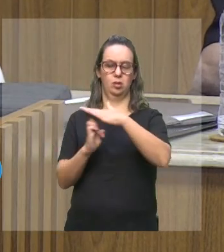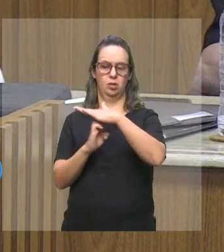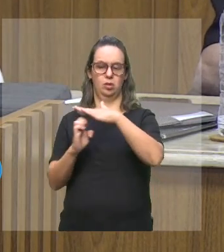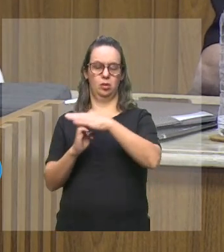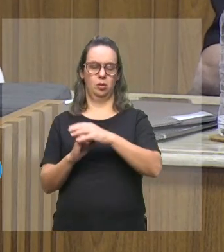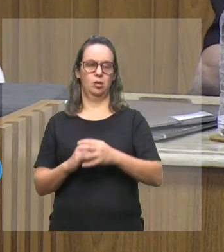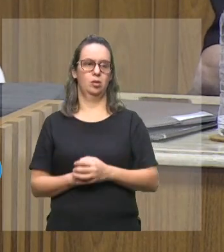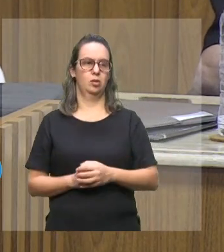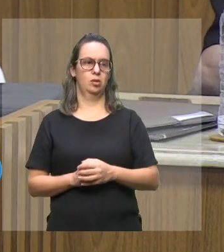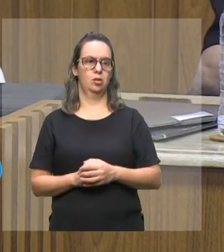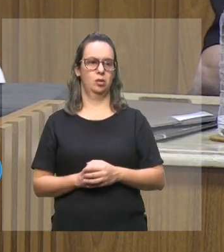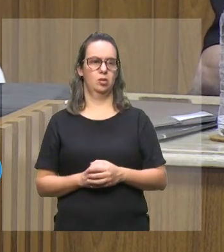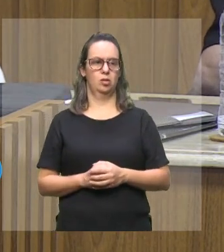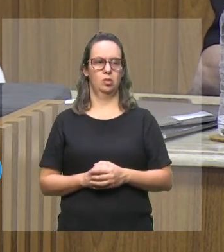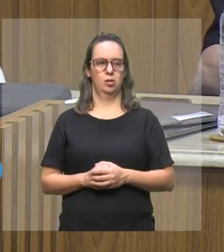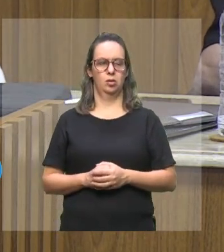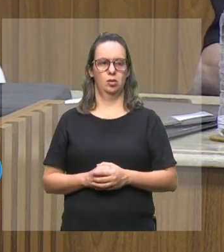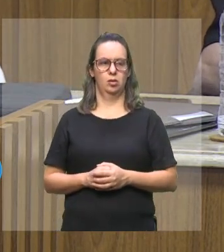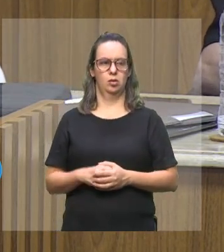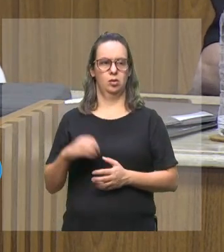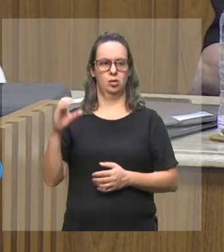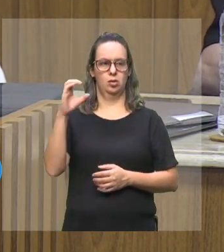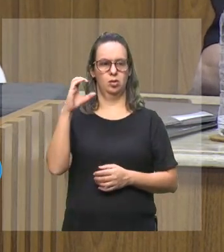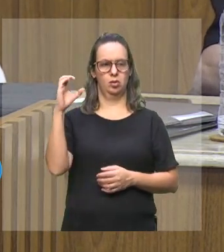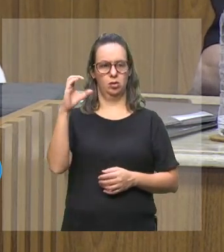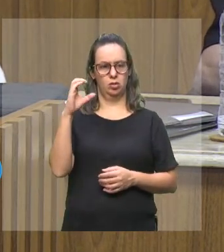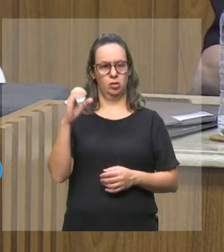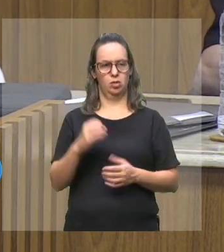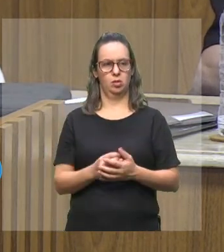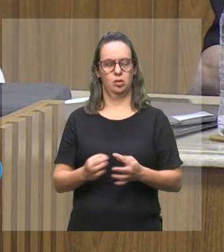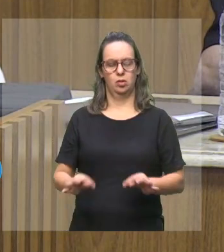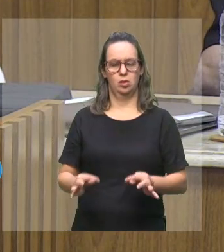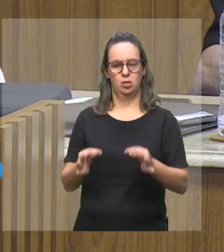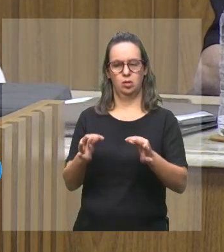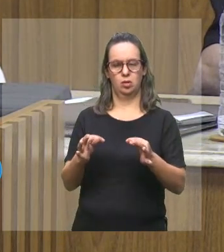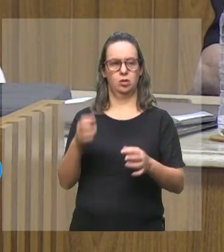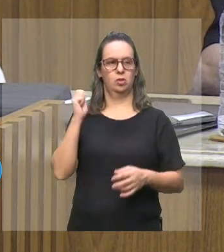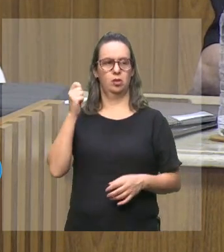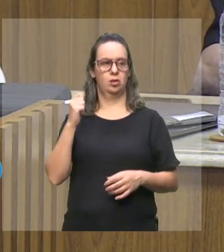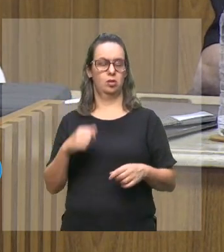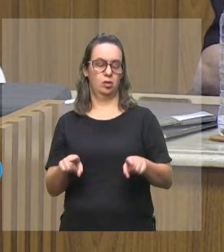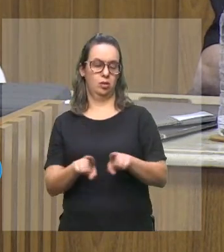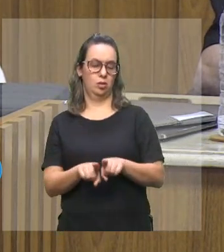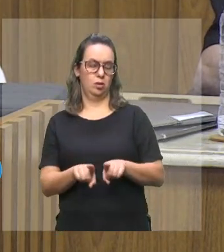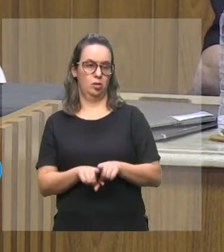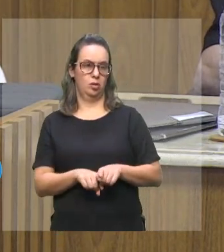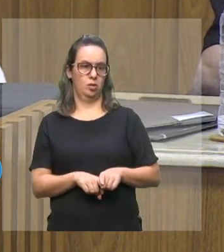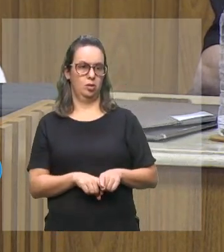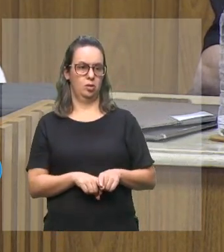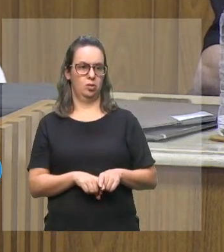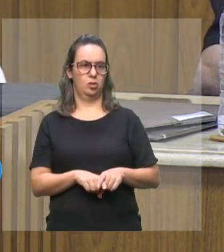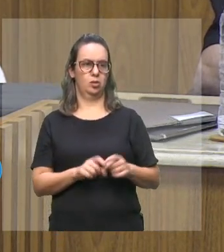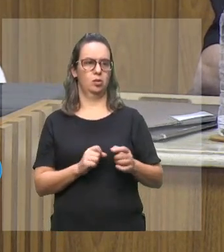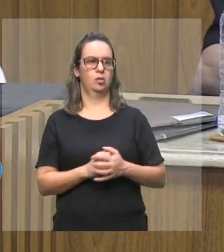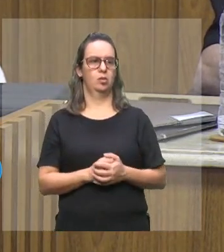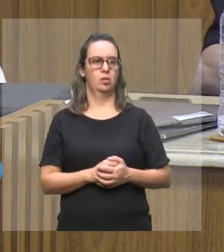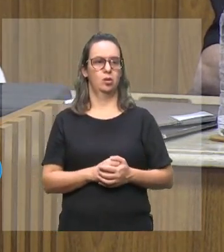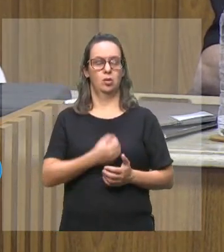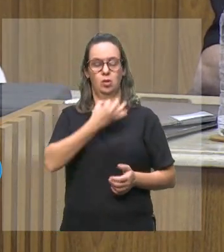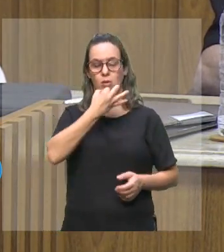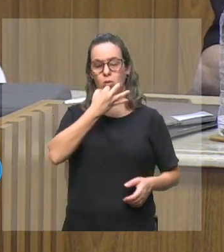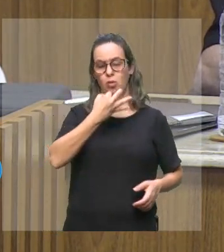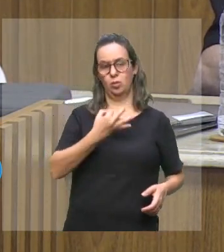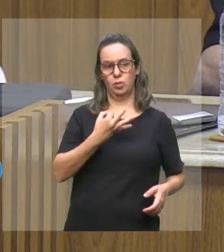Ciência, Tecnologia e Inovação de Assis, como ouvintes. Né? Fizemos até questão, né, doutor Guilherme,